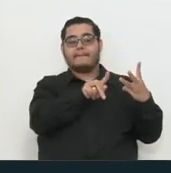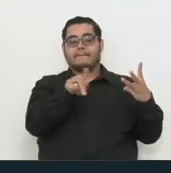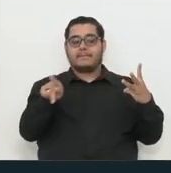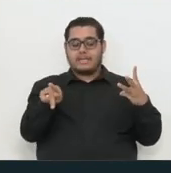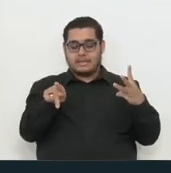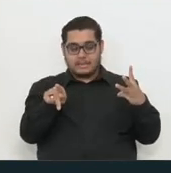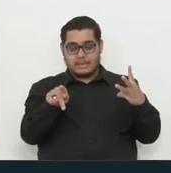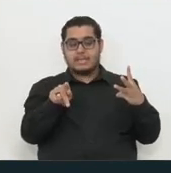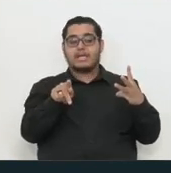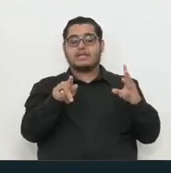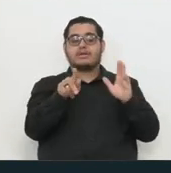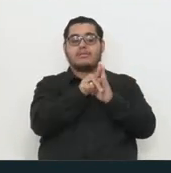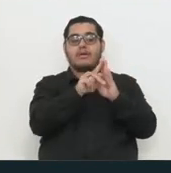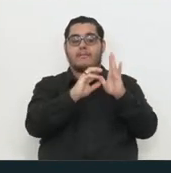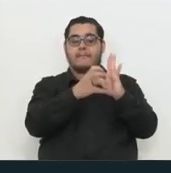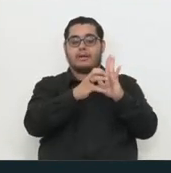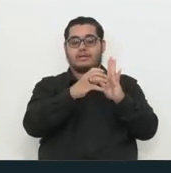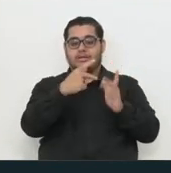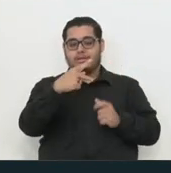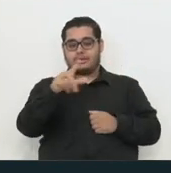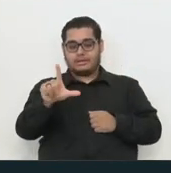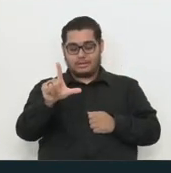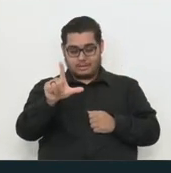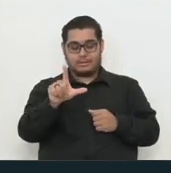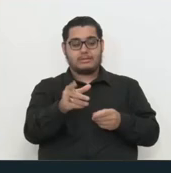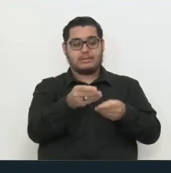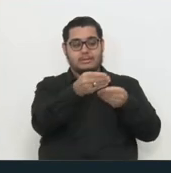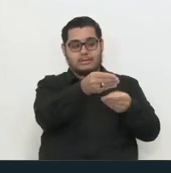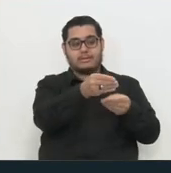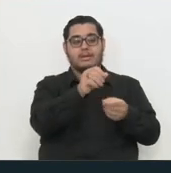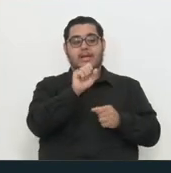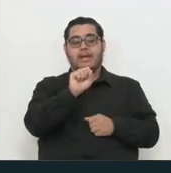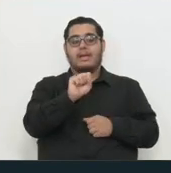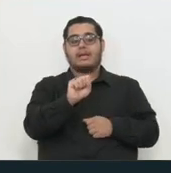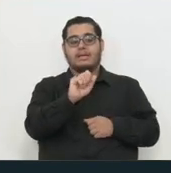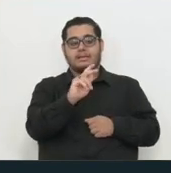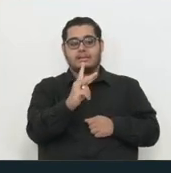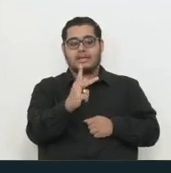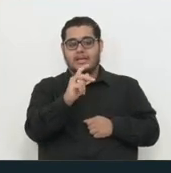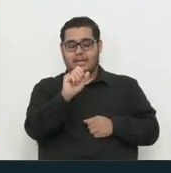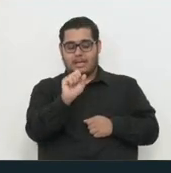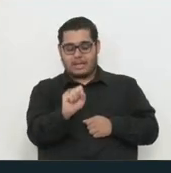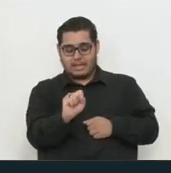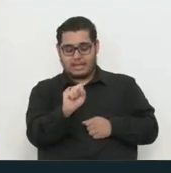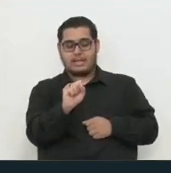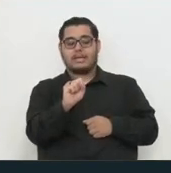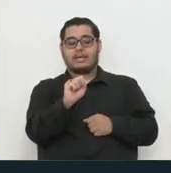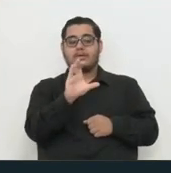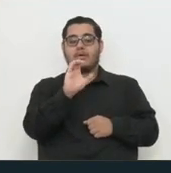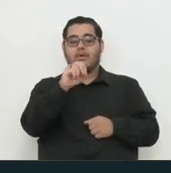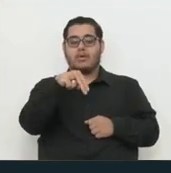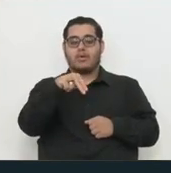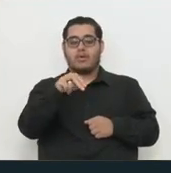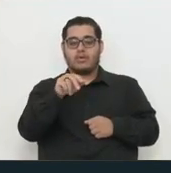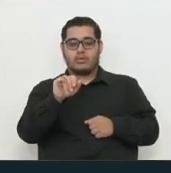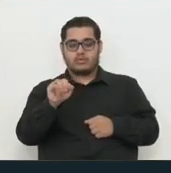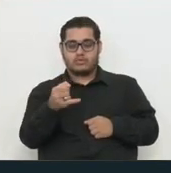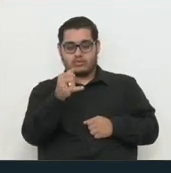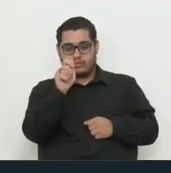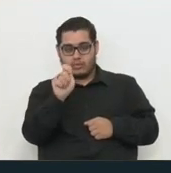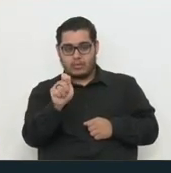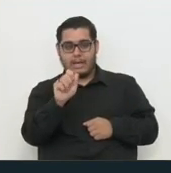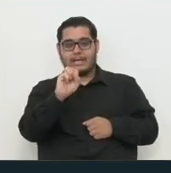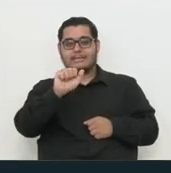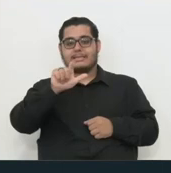por meio do endereço shs Quadra 6 Conjunto A bloco A sala 903